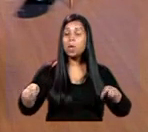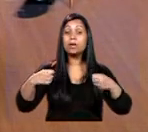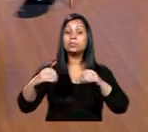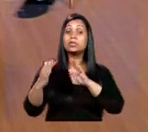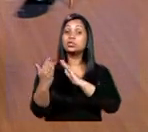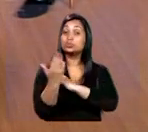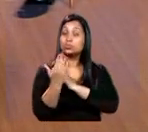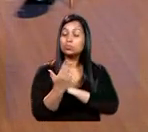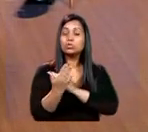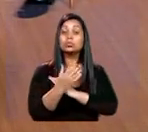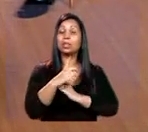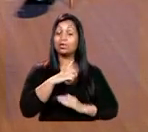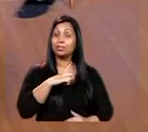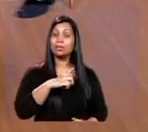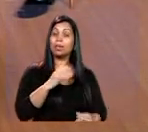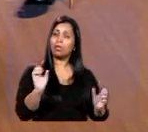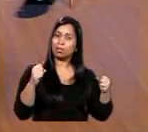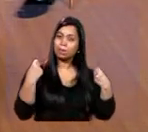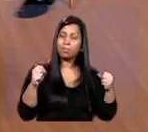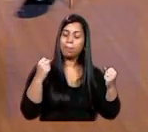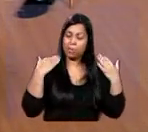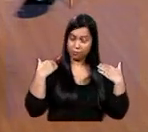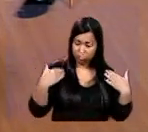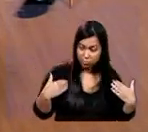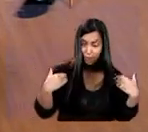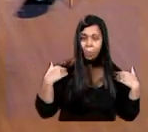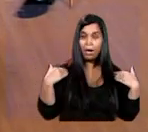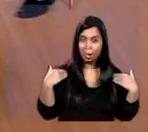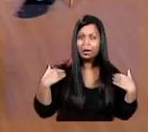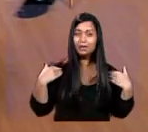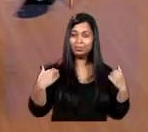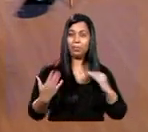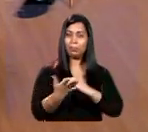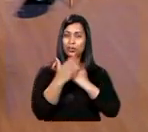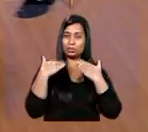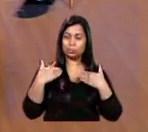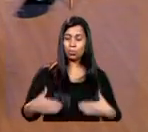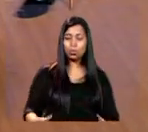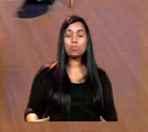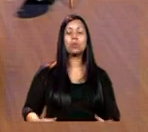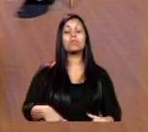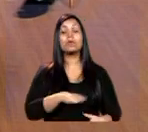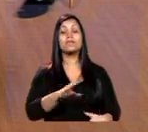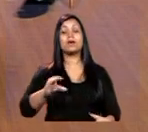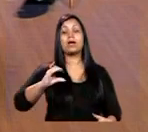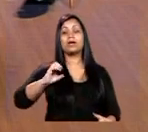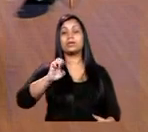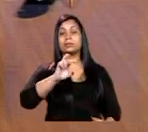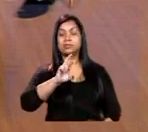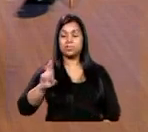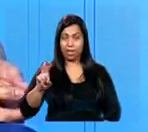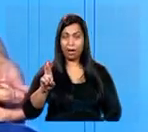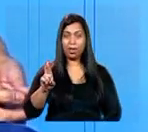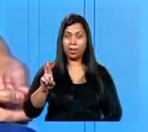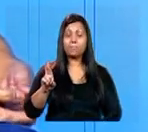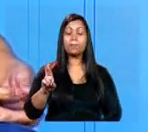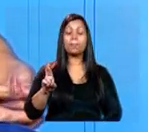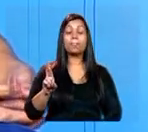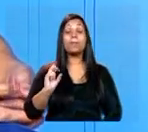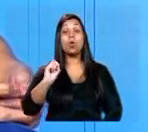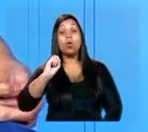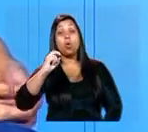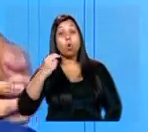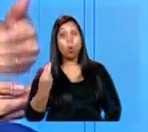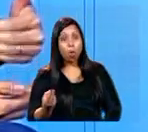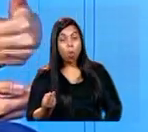ele precisa de uma assistência onde você tenha equipamentos, aparelhos. Então, aí ele é encaminhado para o CER, que é o Centro de